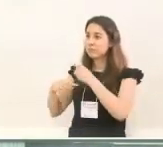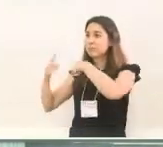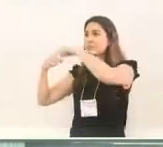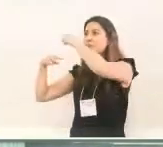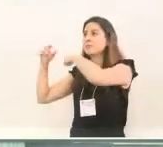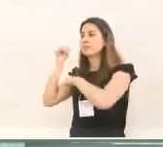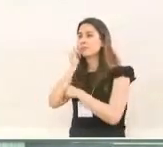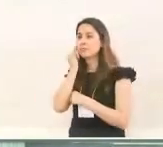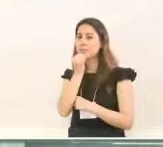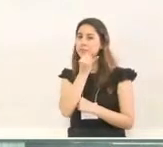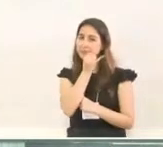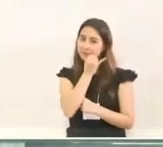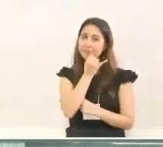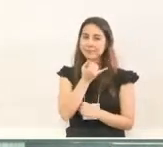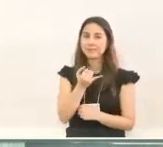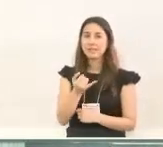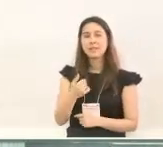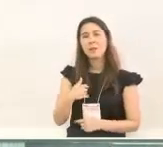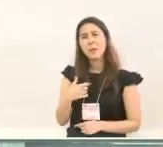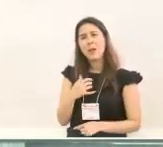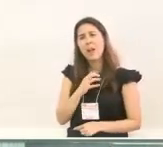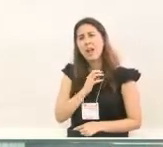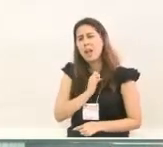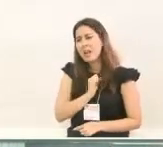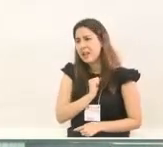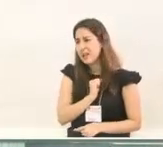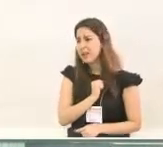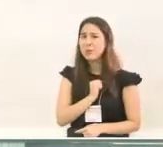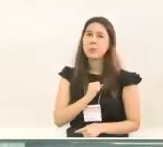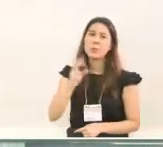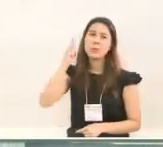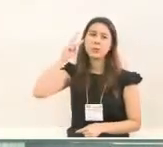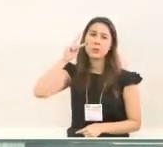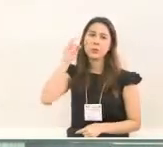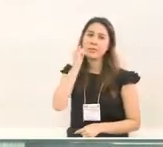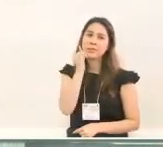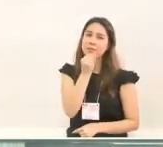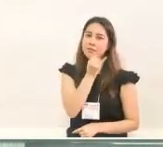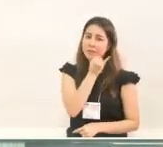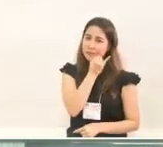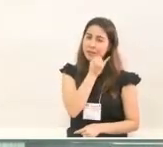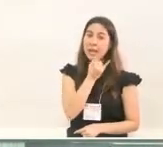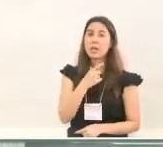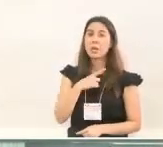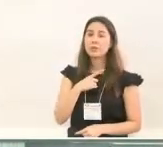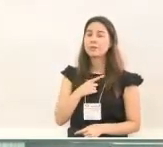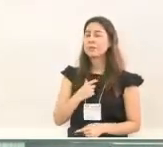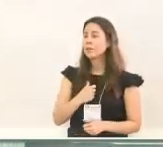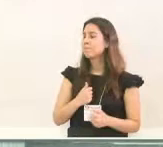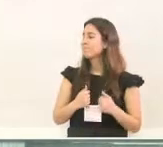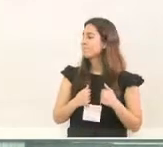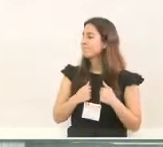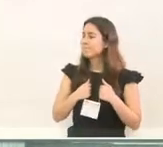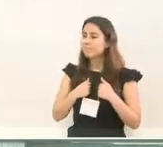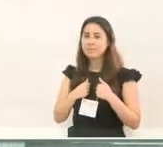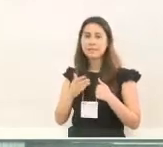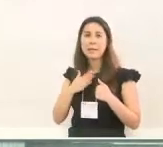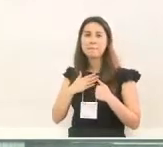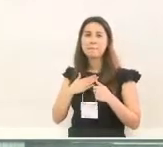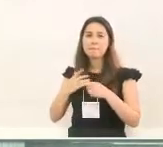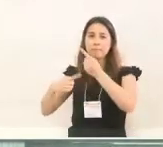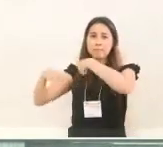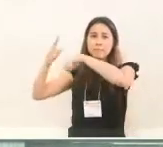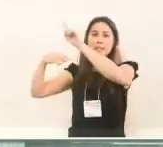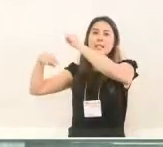italiano eu é uma nossa história eu tenho muito orgulho na minha descendência e saio daqui